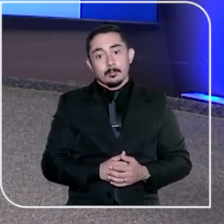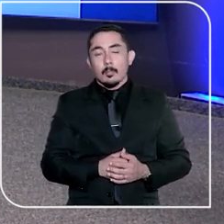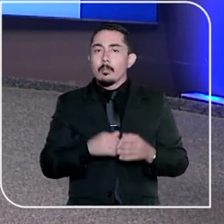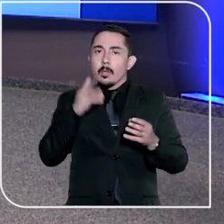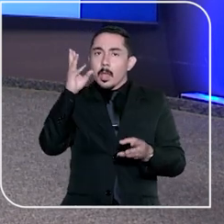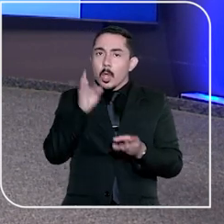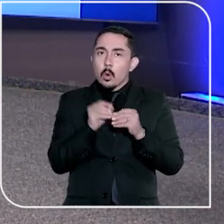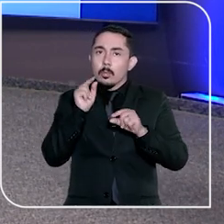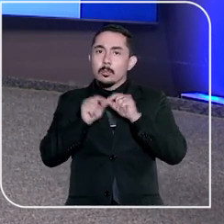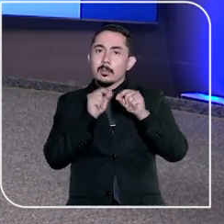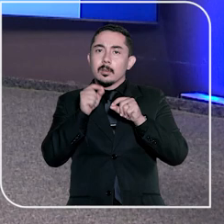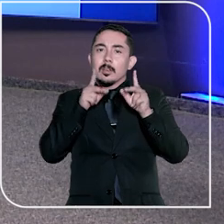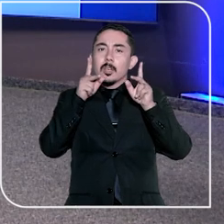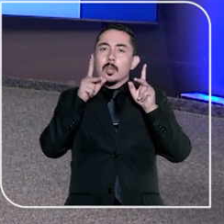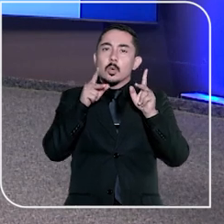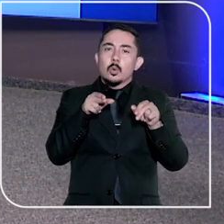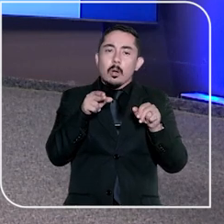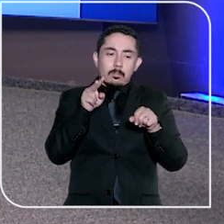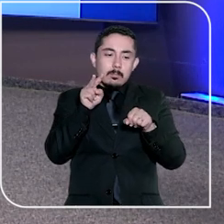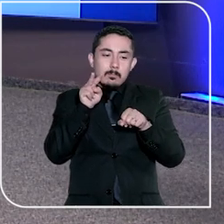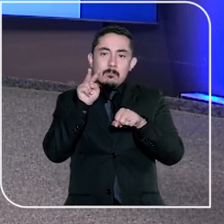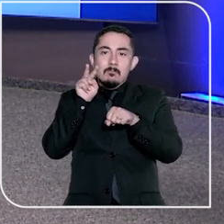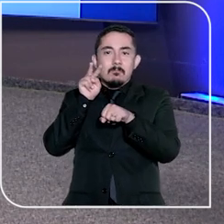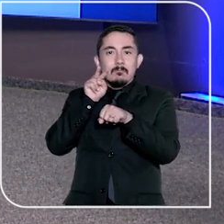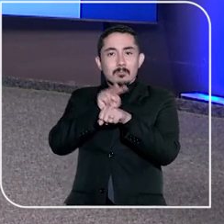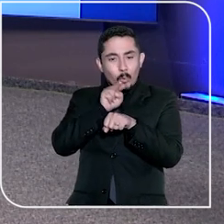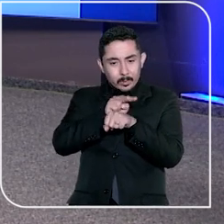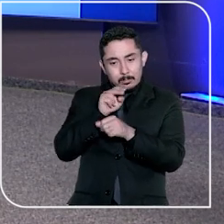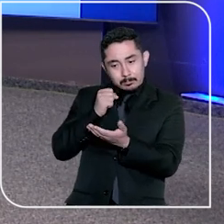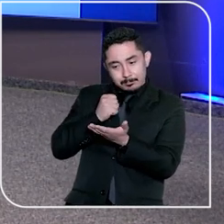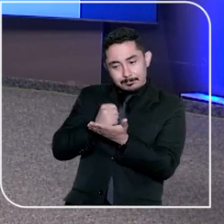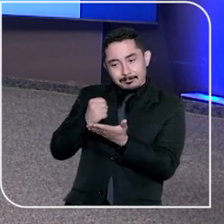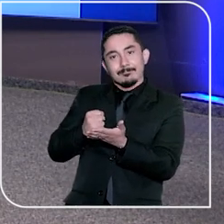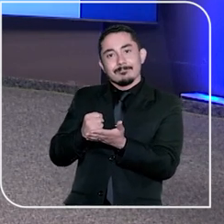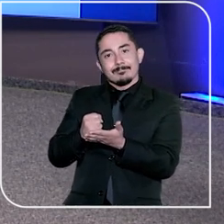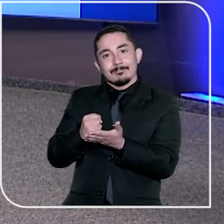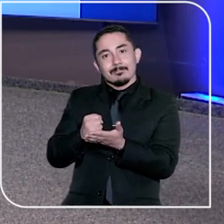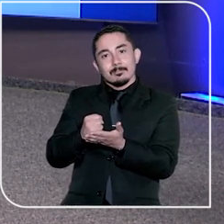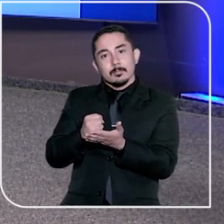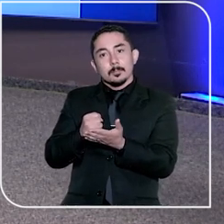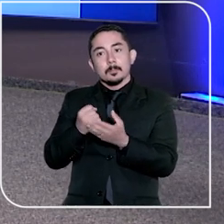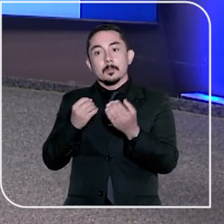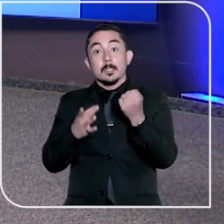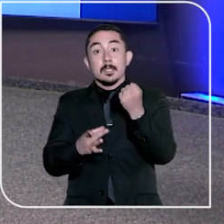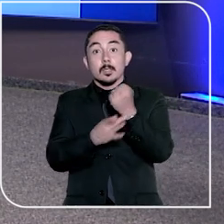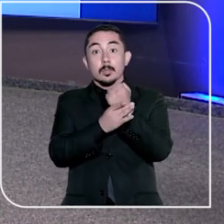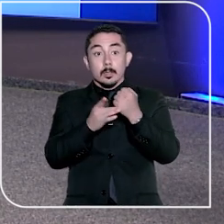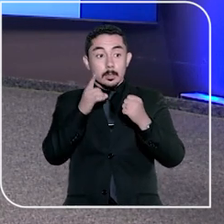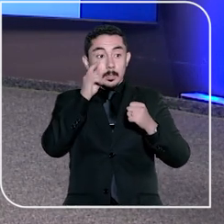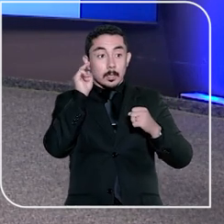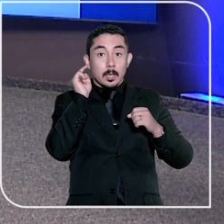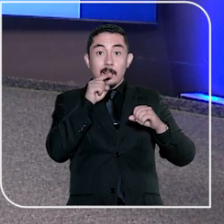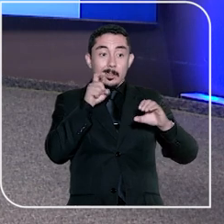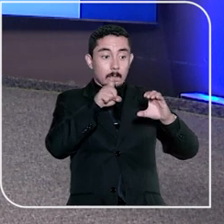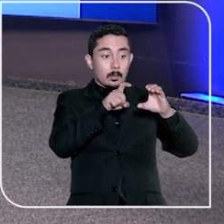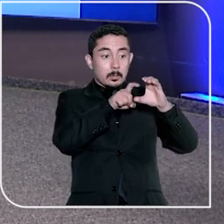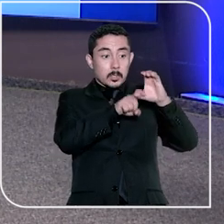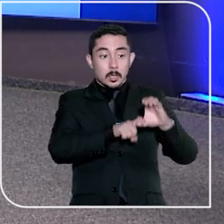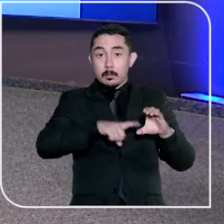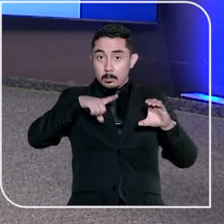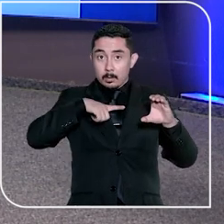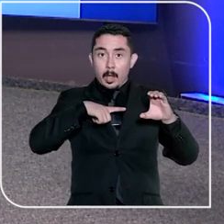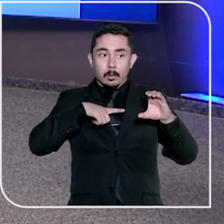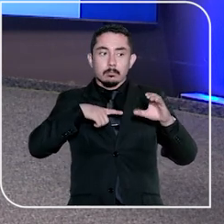resumo o seguro garantia funciona como uma espécie de proteção contratual assegurando que o devedor vai